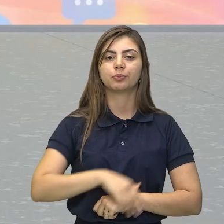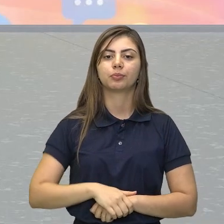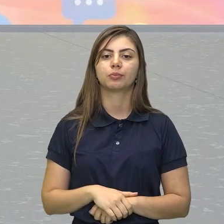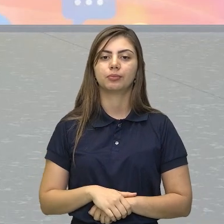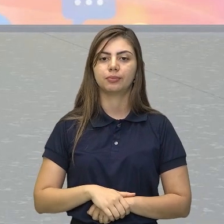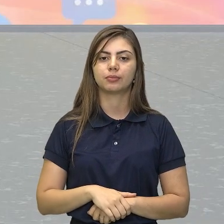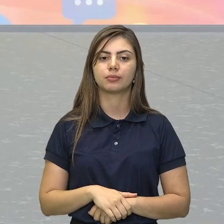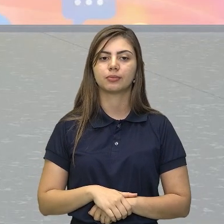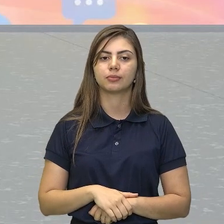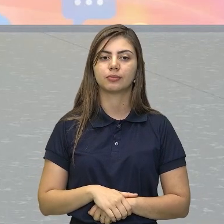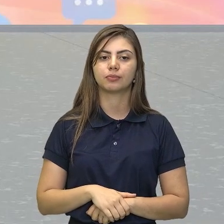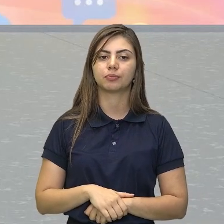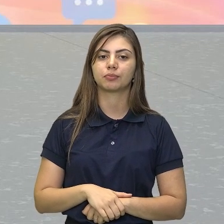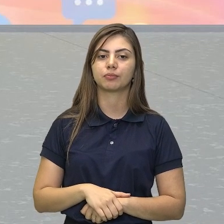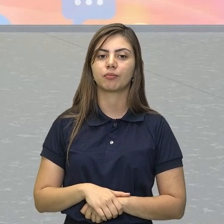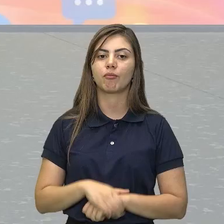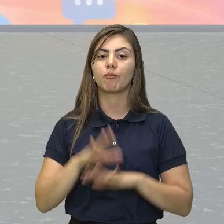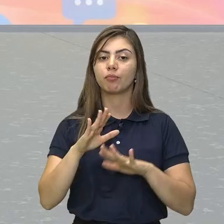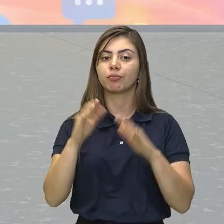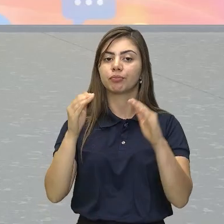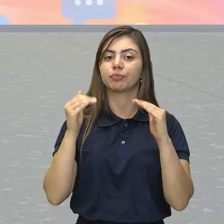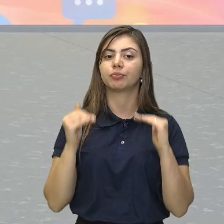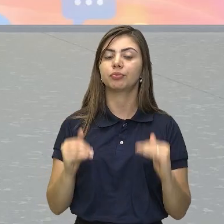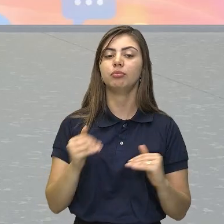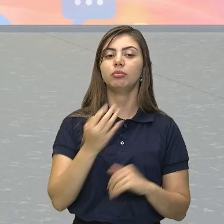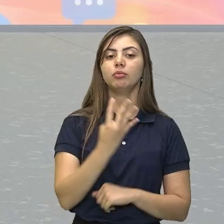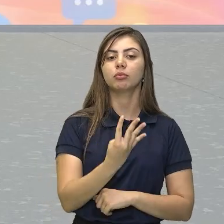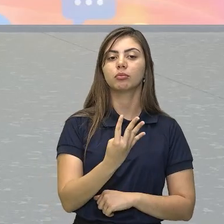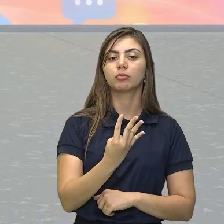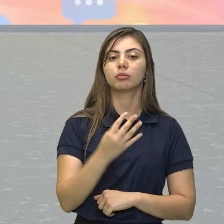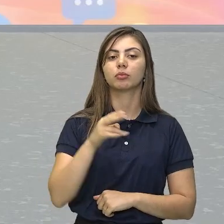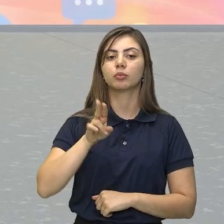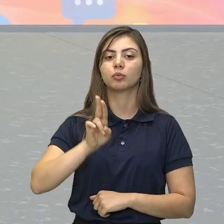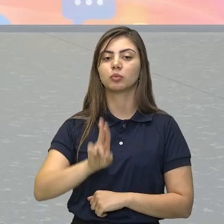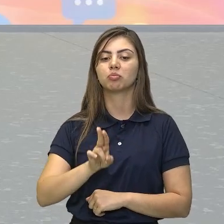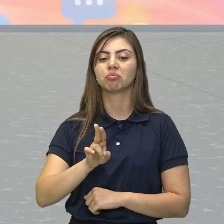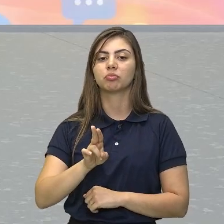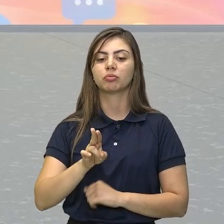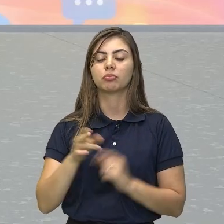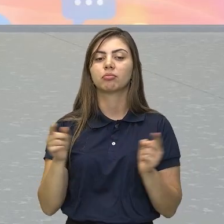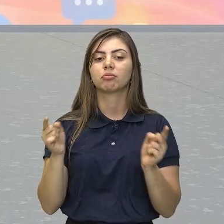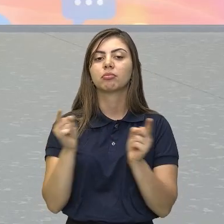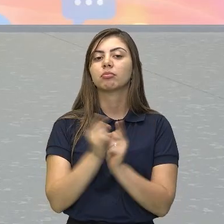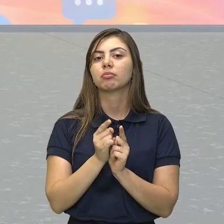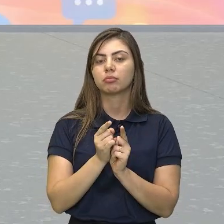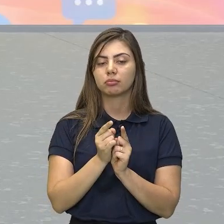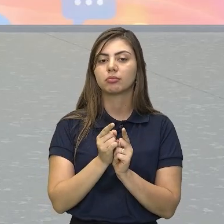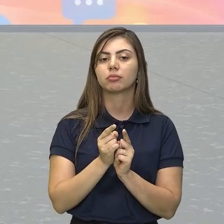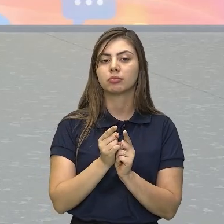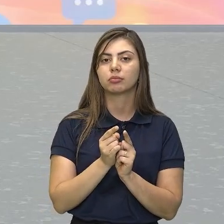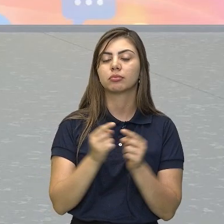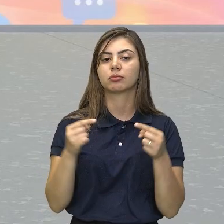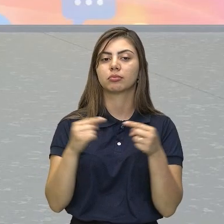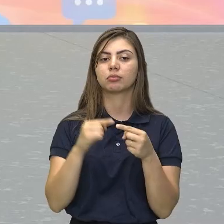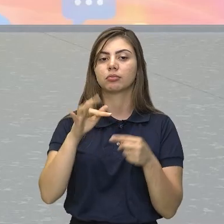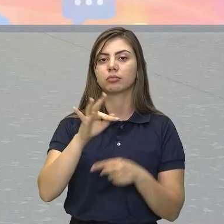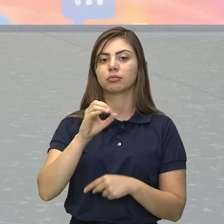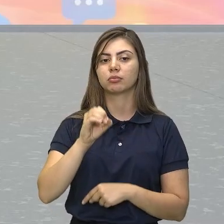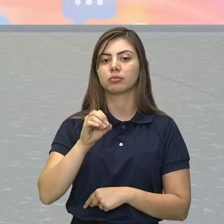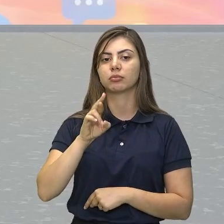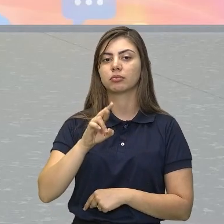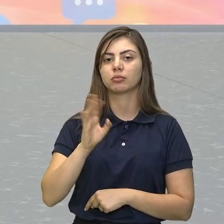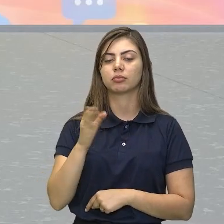número 4, for you, para você. Então, utilizamos essas abreviações. E também utilizamos aí